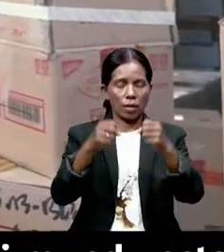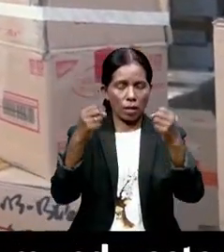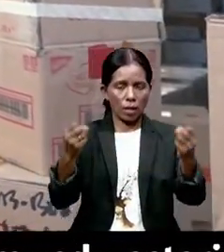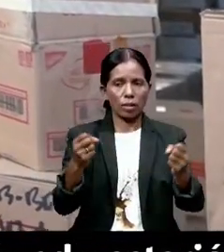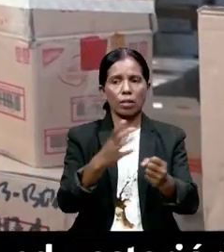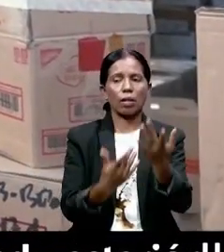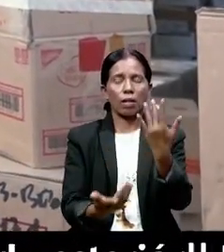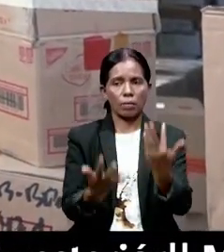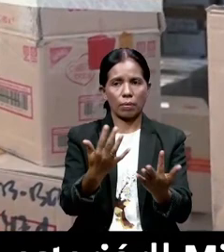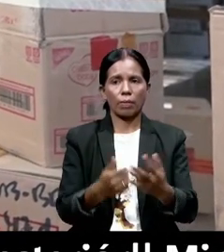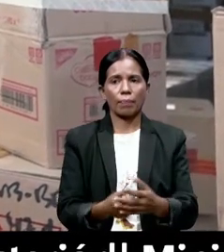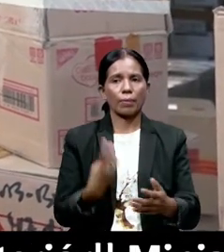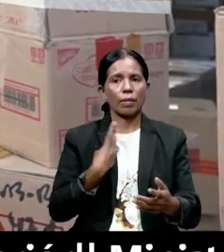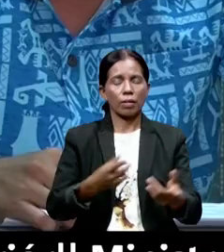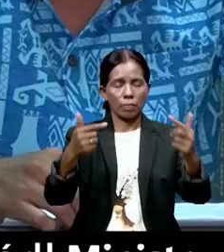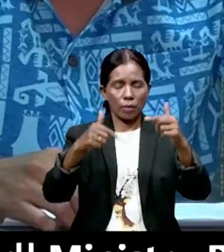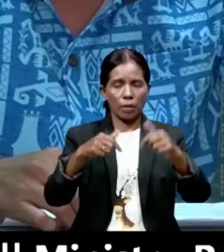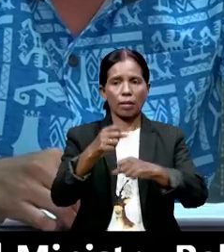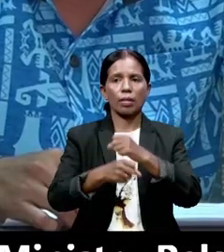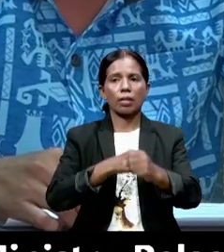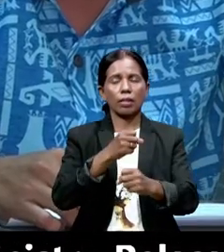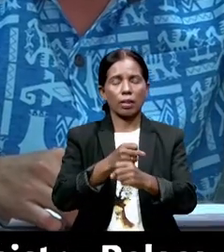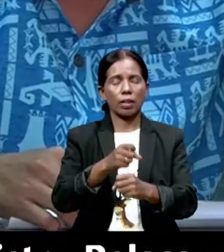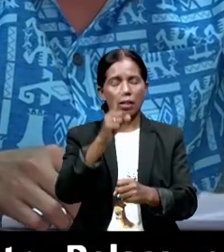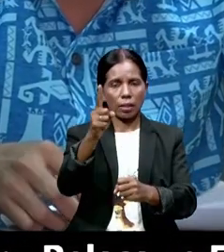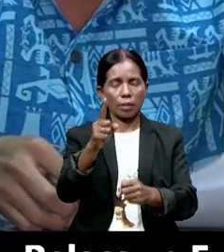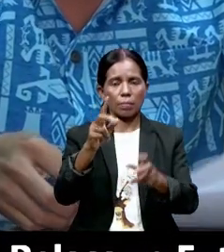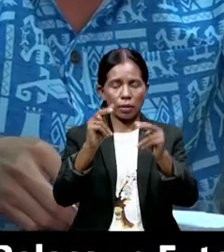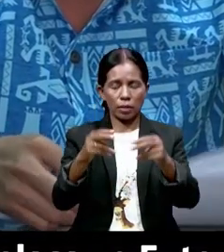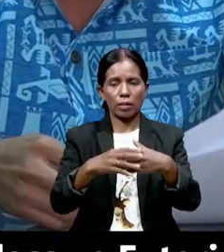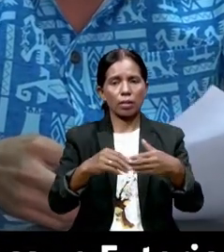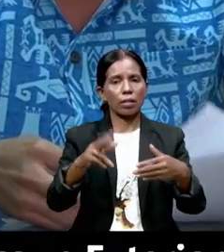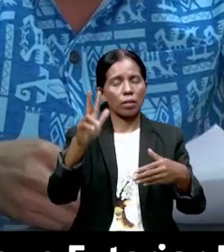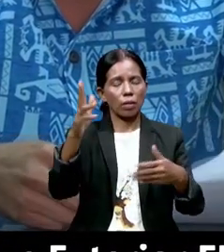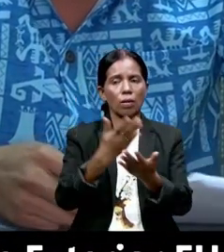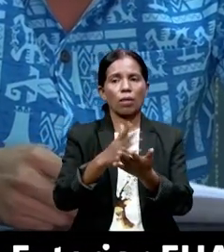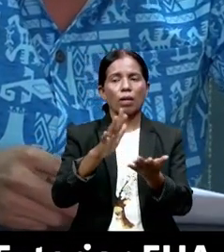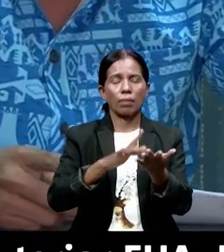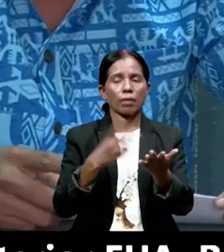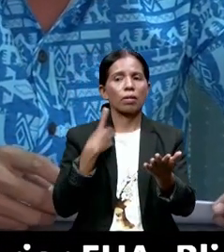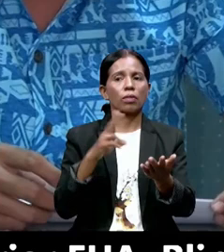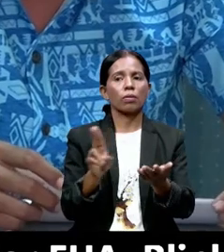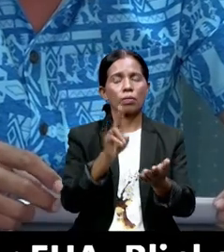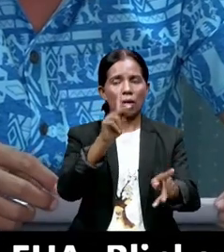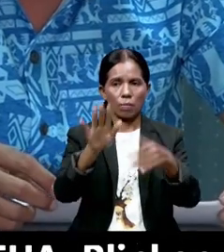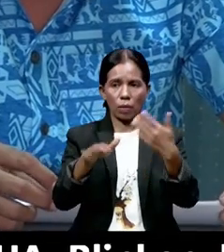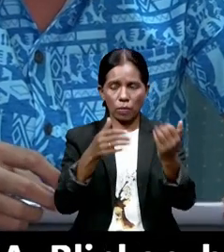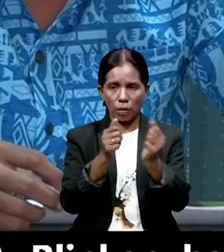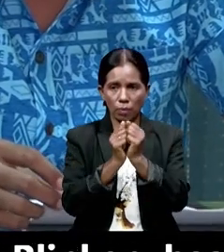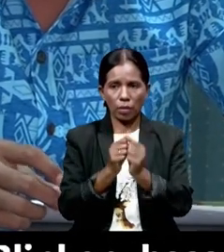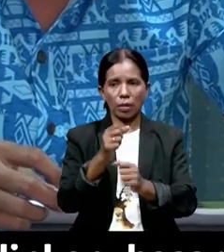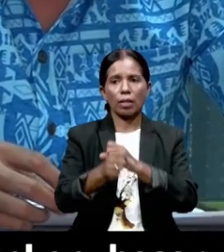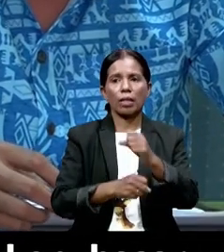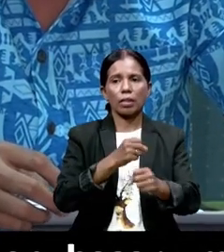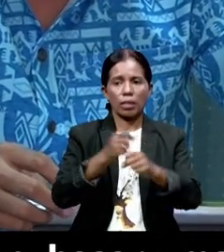A ida e ratina nida precisa $13 para sossa em Morocco. Antaita multiplica a total população né? Tina Nida